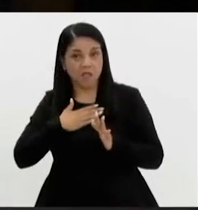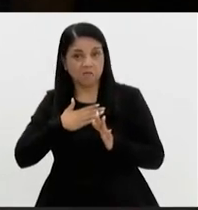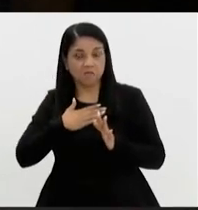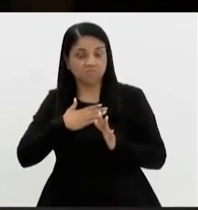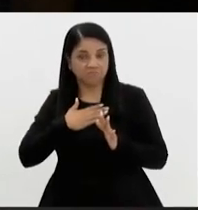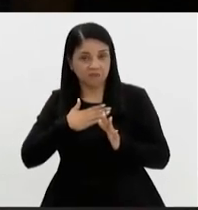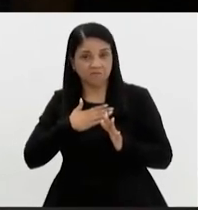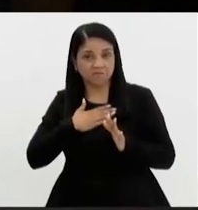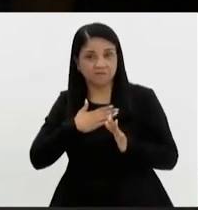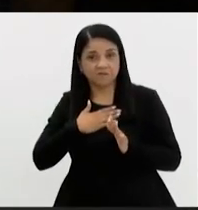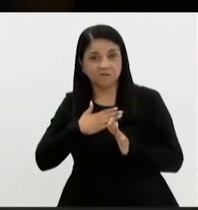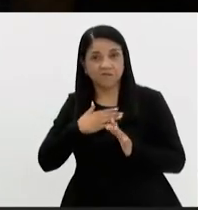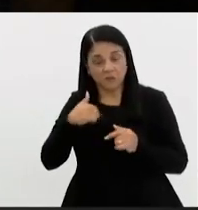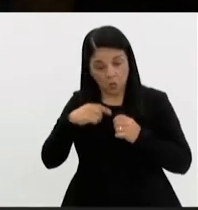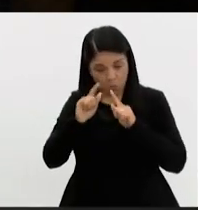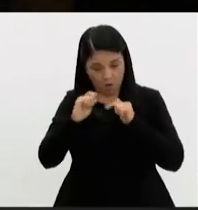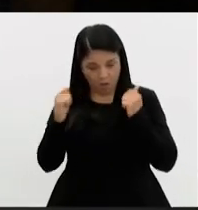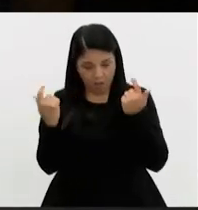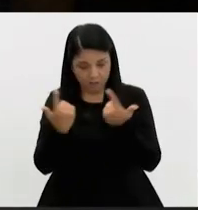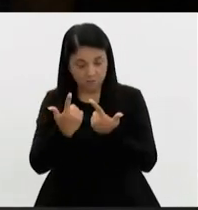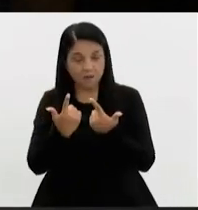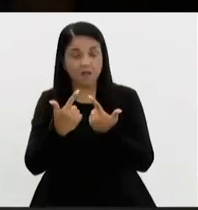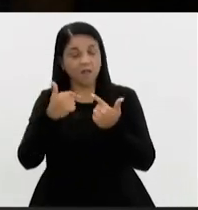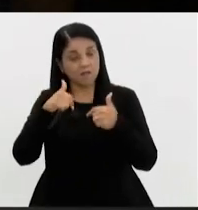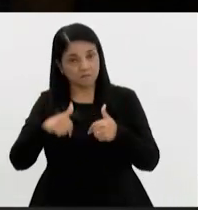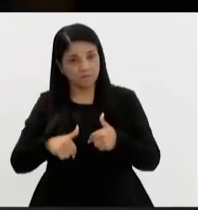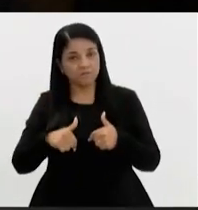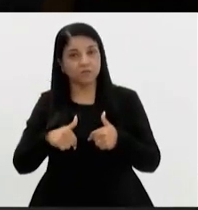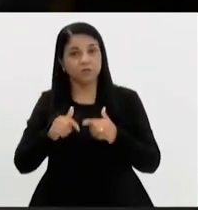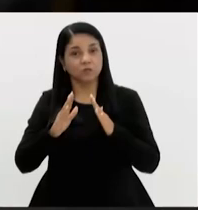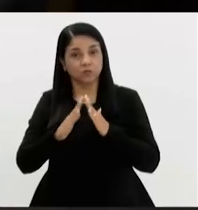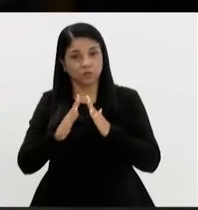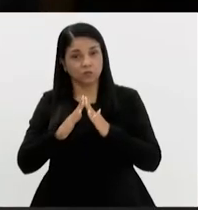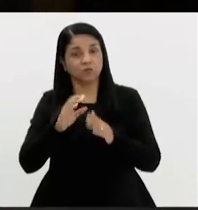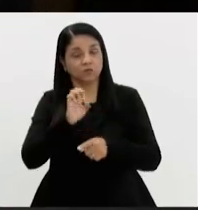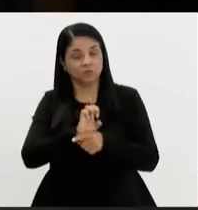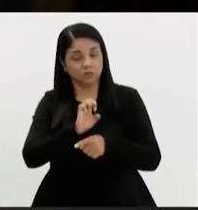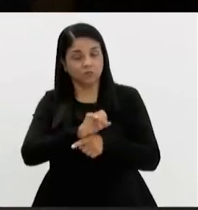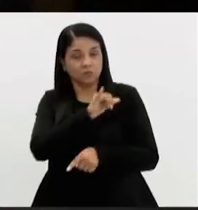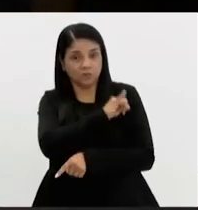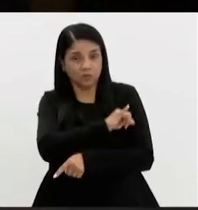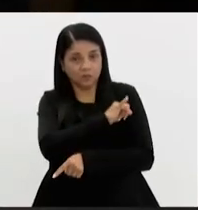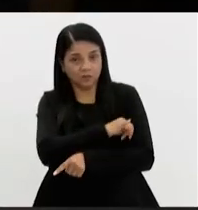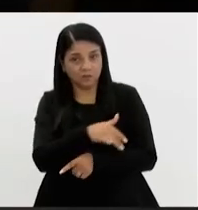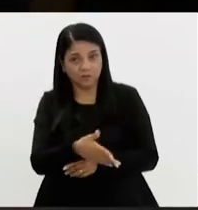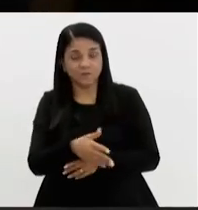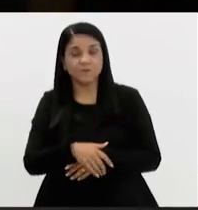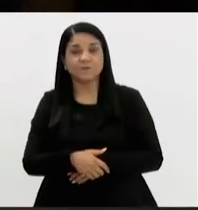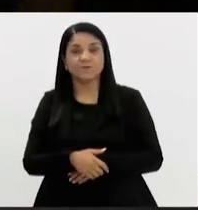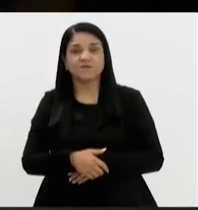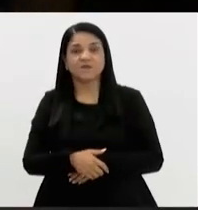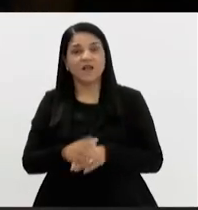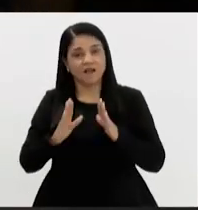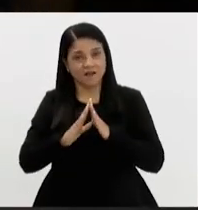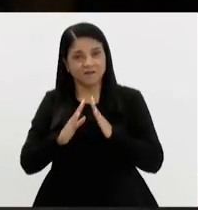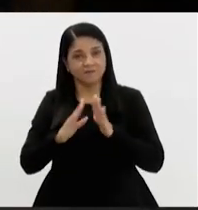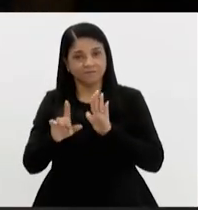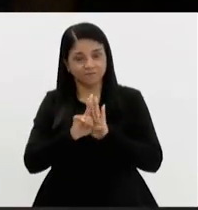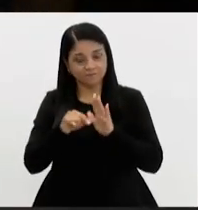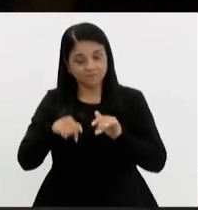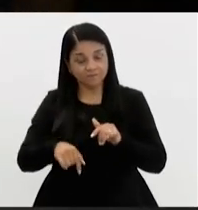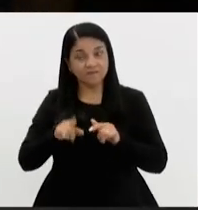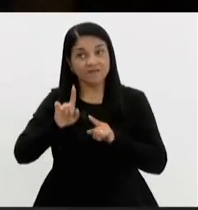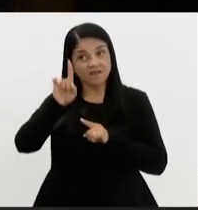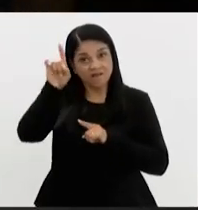né eu Assembleia Legislativa do do Rio de Janeiro e lá quem organiza a o o o o o sistema o poder